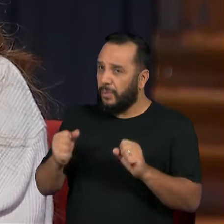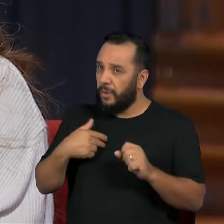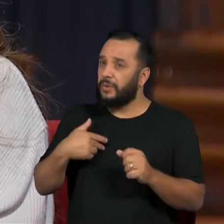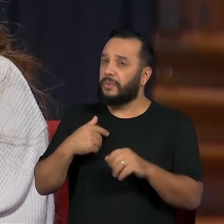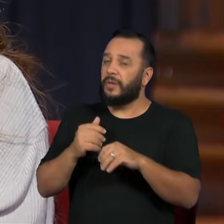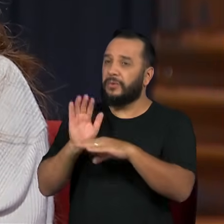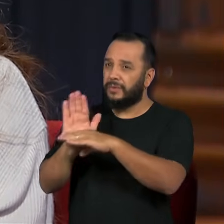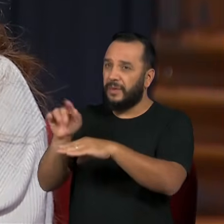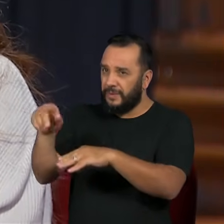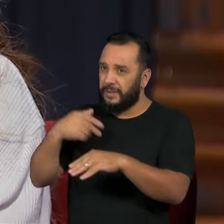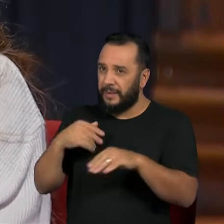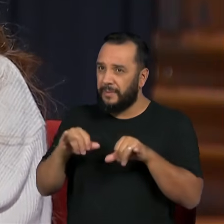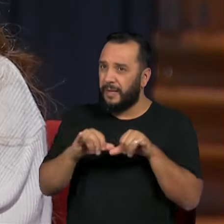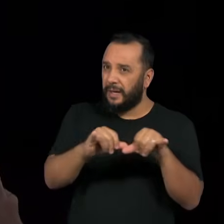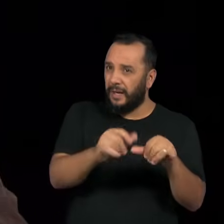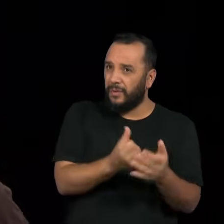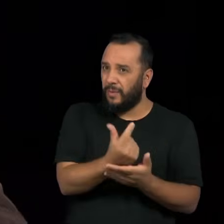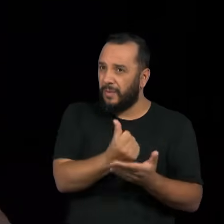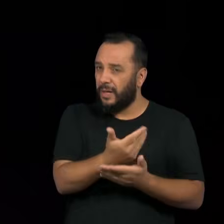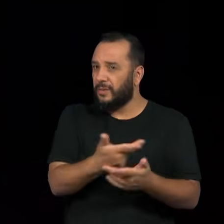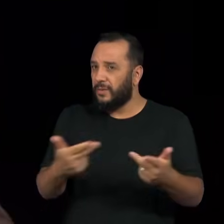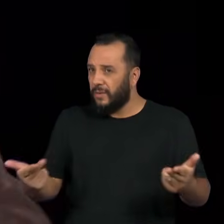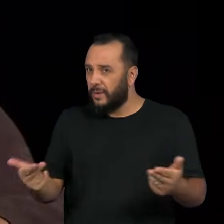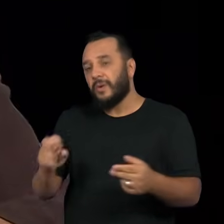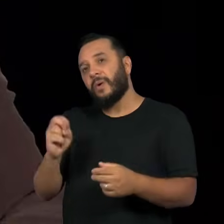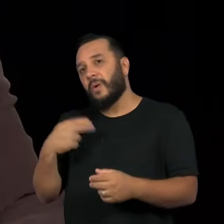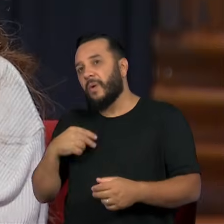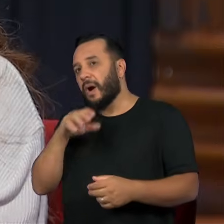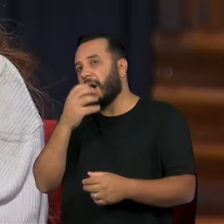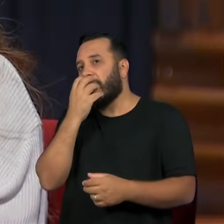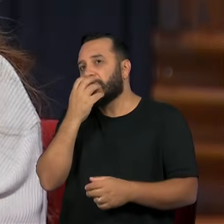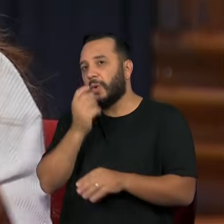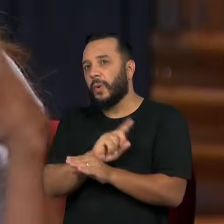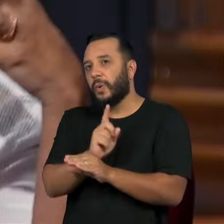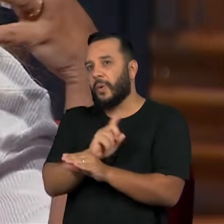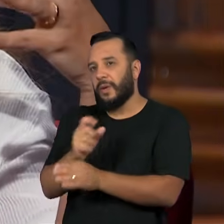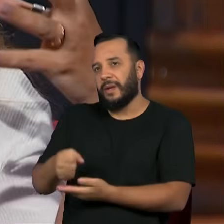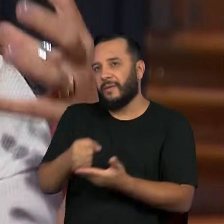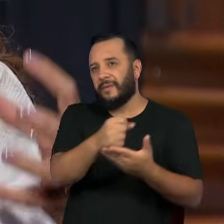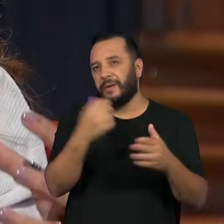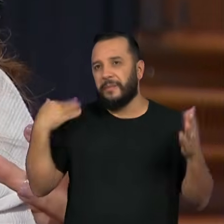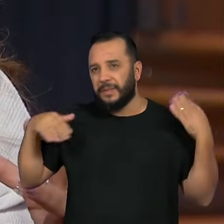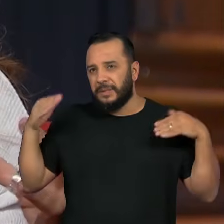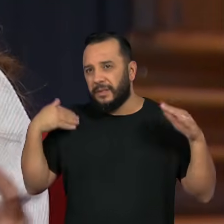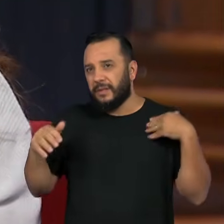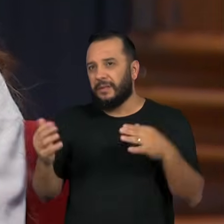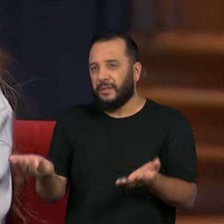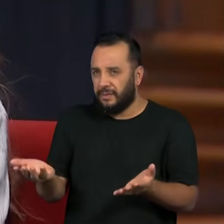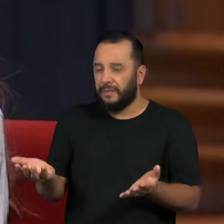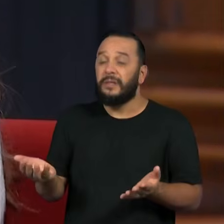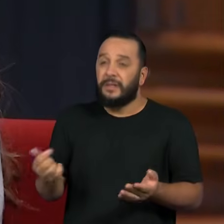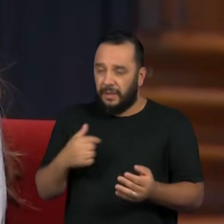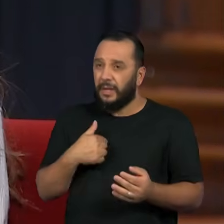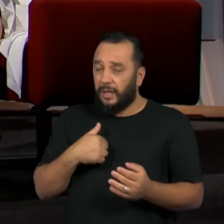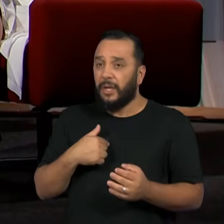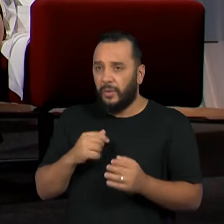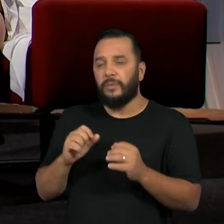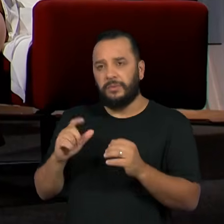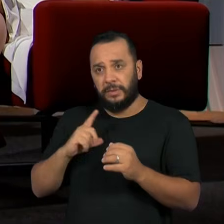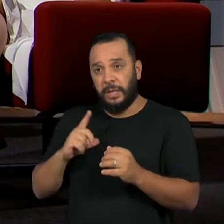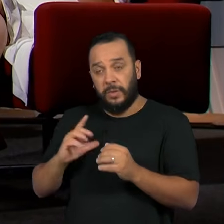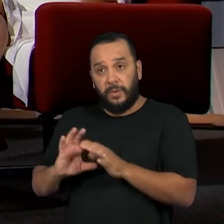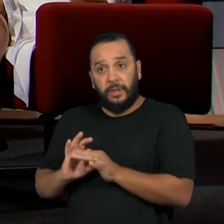posso levar o cachorro para passear, Você posso cria fazer uma situação companhia. concreta mesmo. Então, eu estou disposta Tá. e tenho disponibilidade